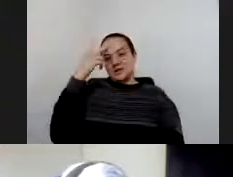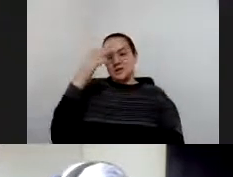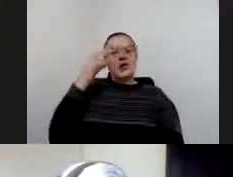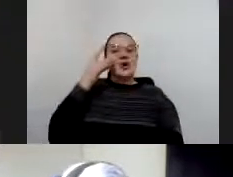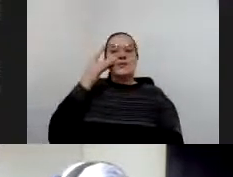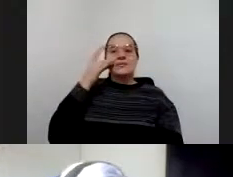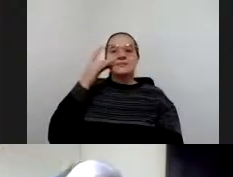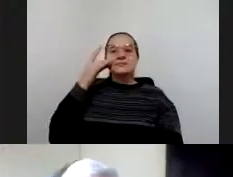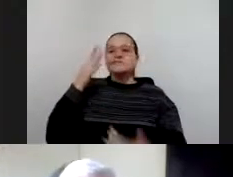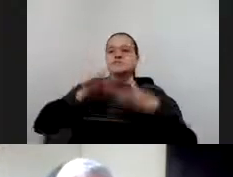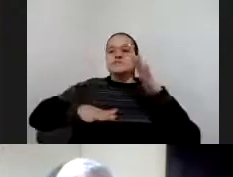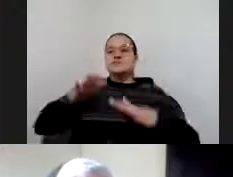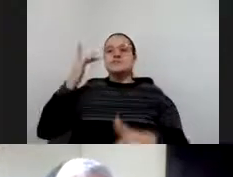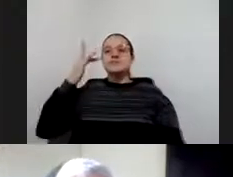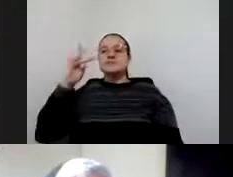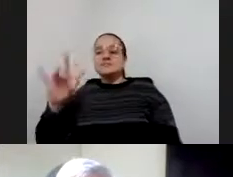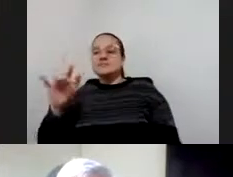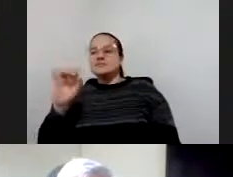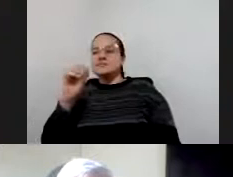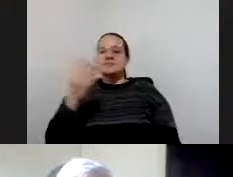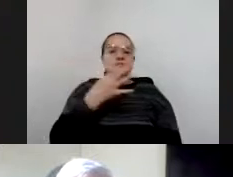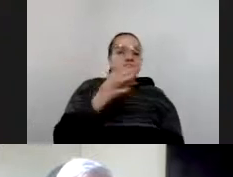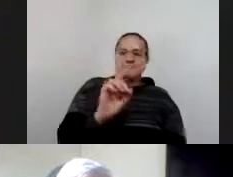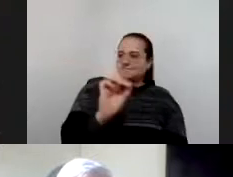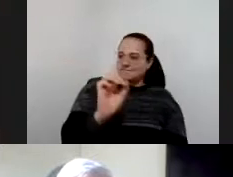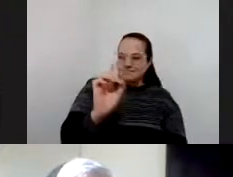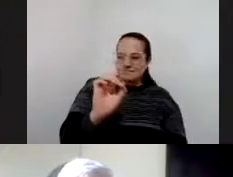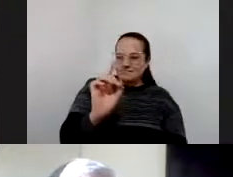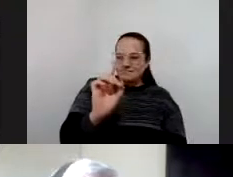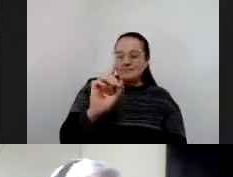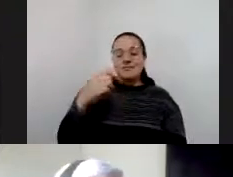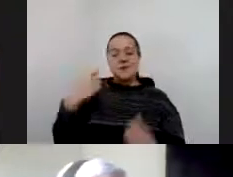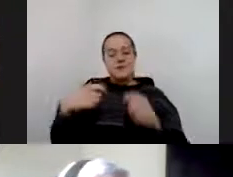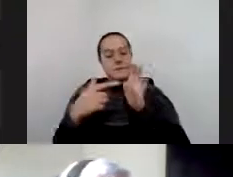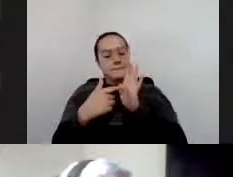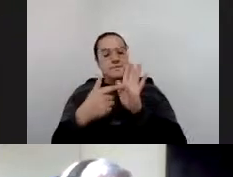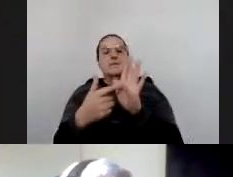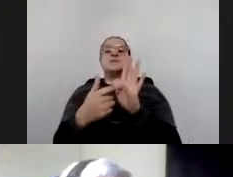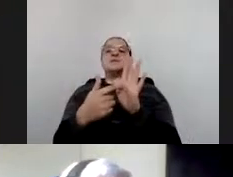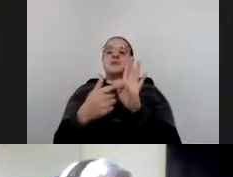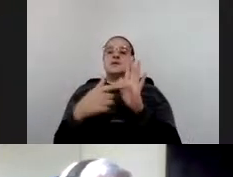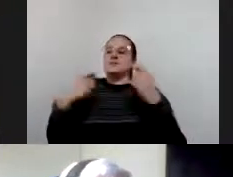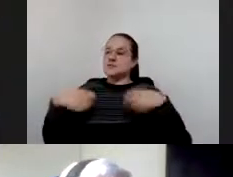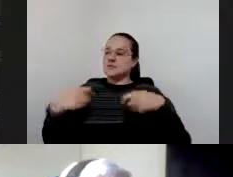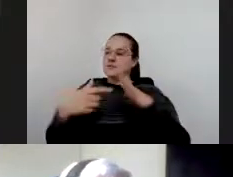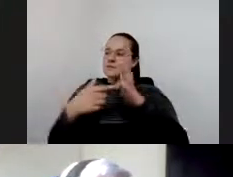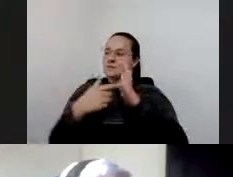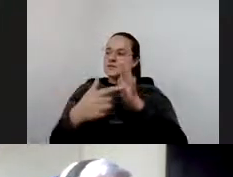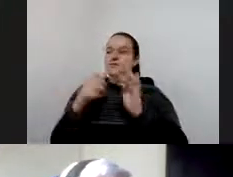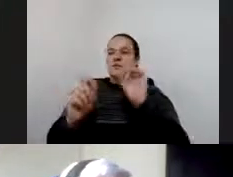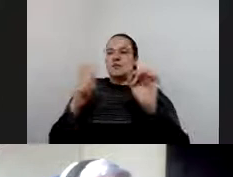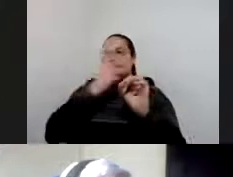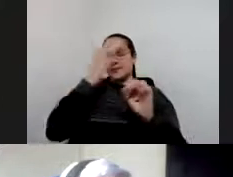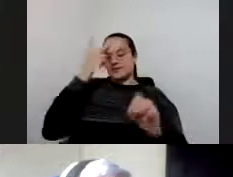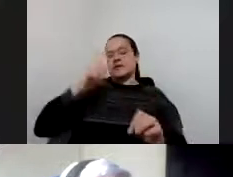não entendem ou não conhecem da pessoa com deficiência. E a gente precisa mostrar um pouquinho disso, né? Mostrar que a pessoa com deficiência ela